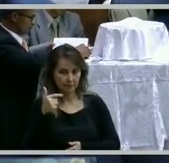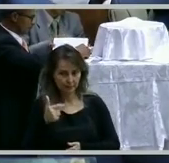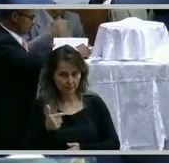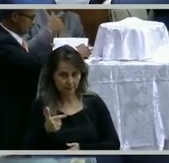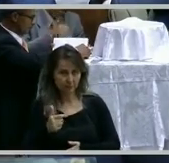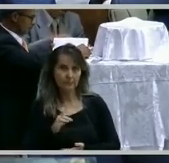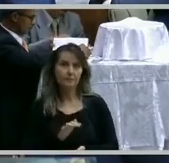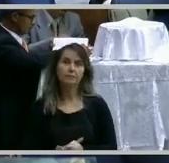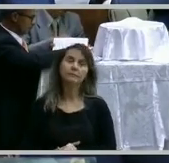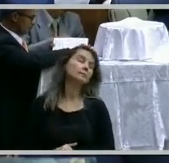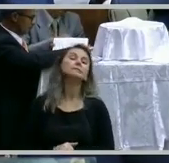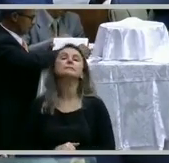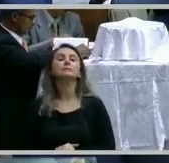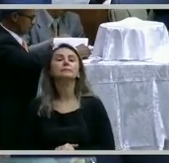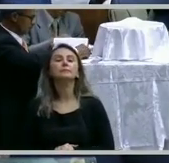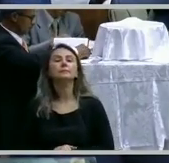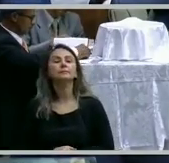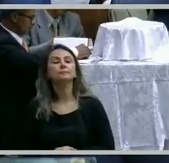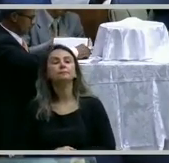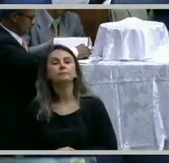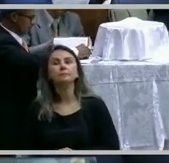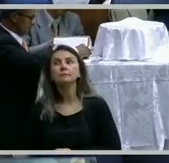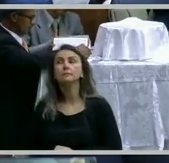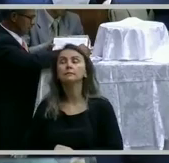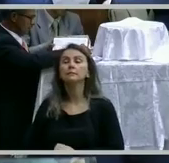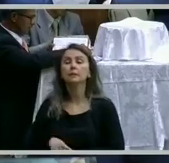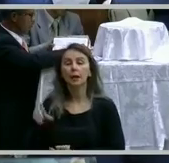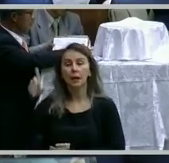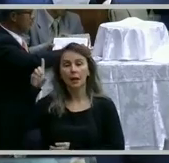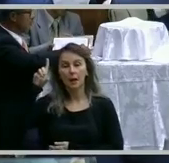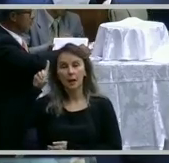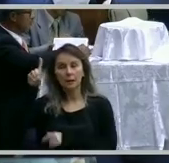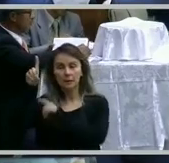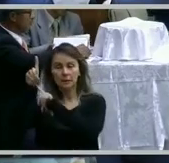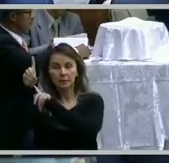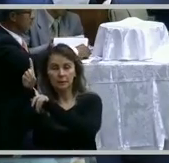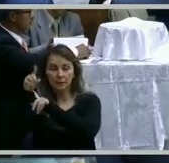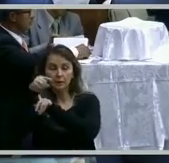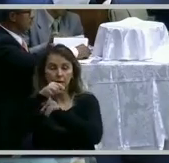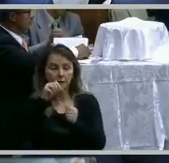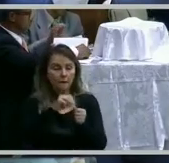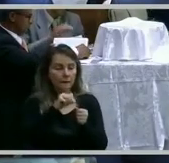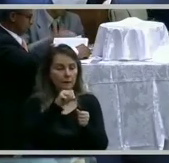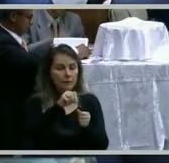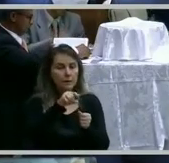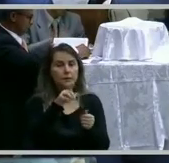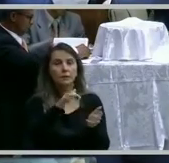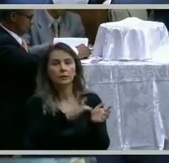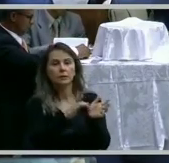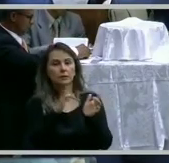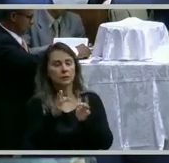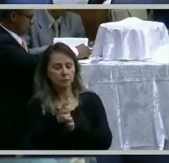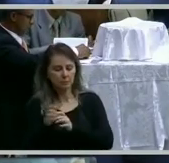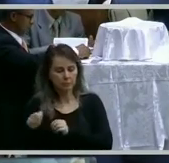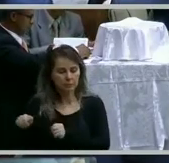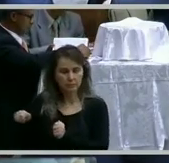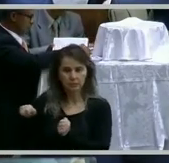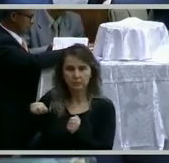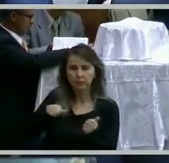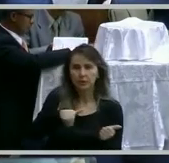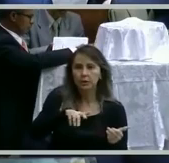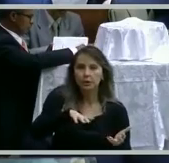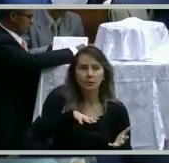2. A quem constituiu herdeiro de tudo, repitam assim comigo, constituiu